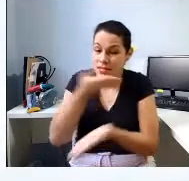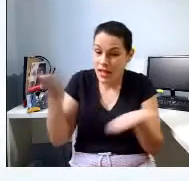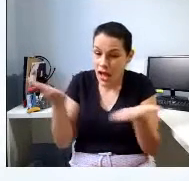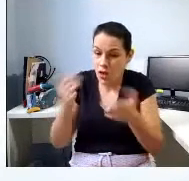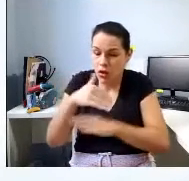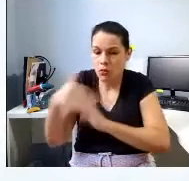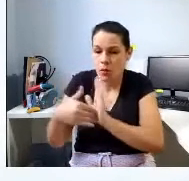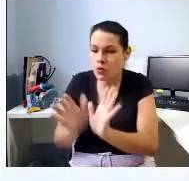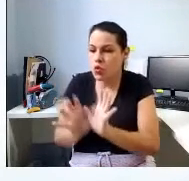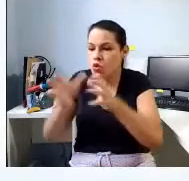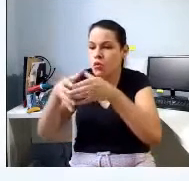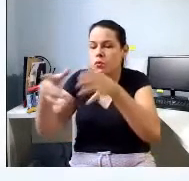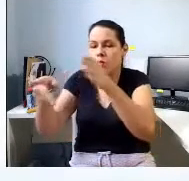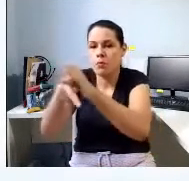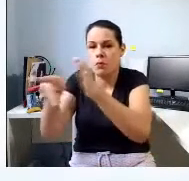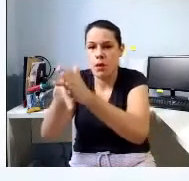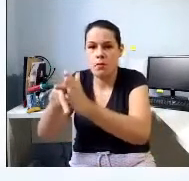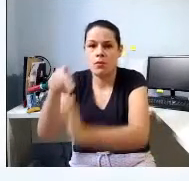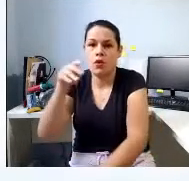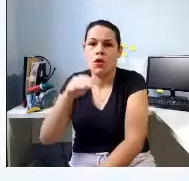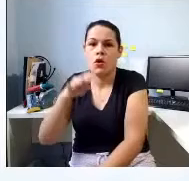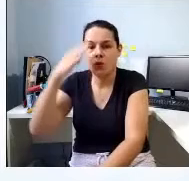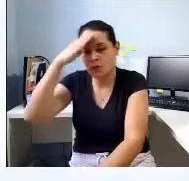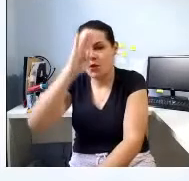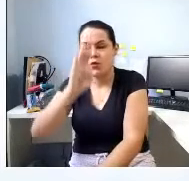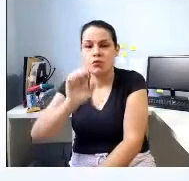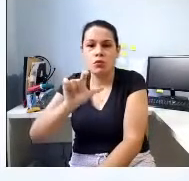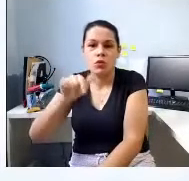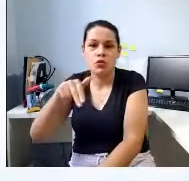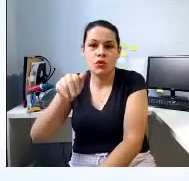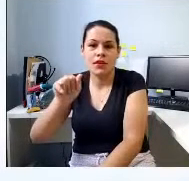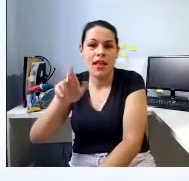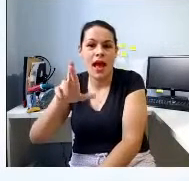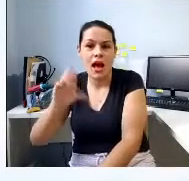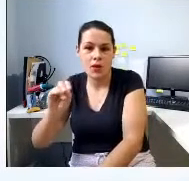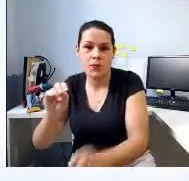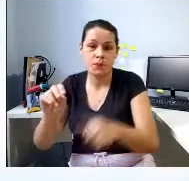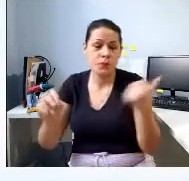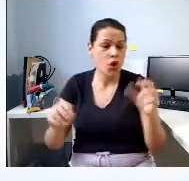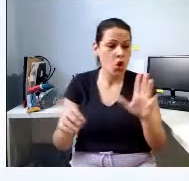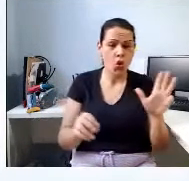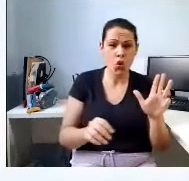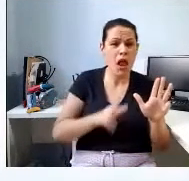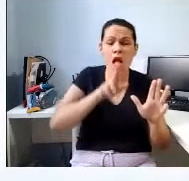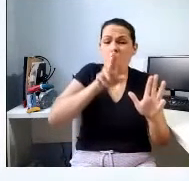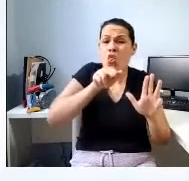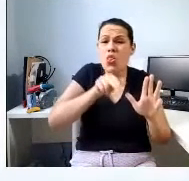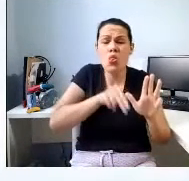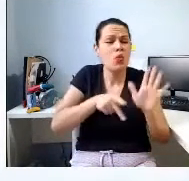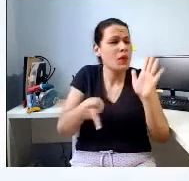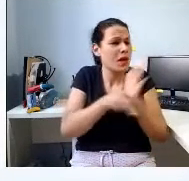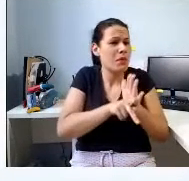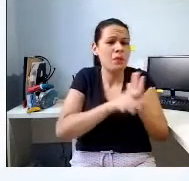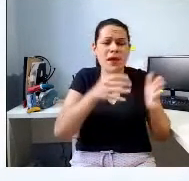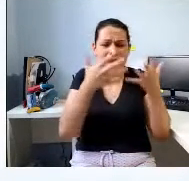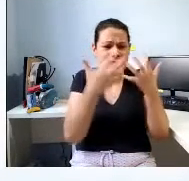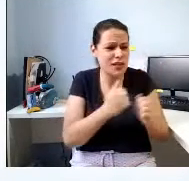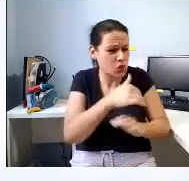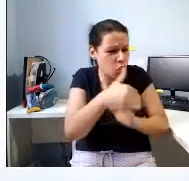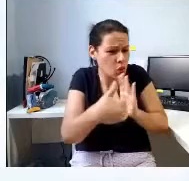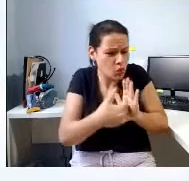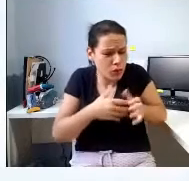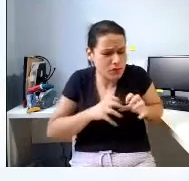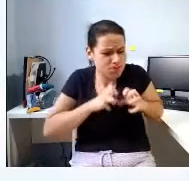pelo Bolsonaro. O PT não tem nada de extremista, o Lula nunca foi extremista, nem no período em que o PT era uma força política